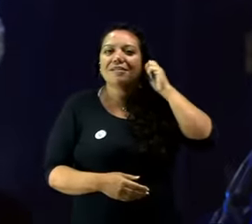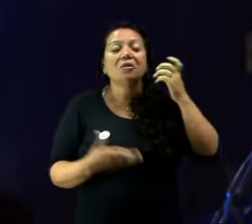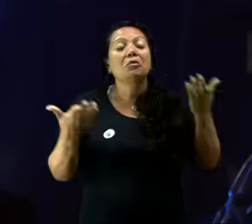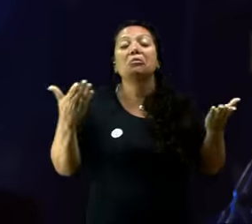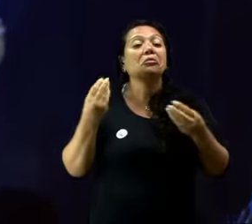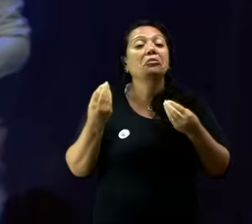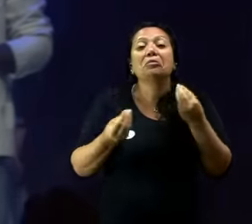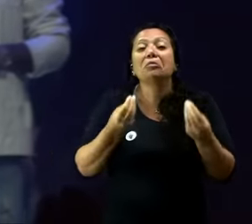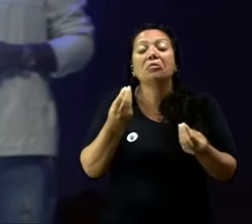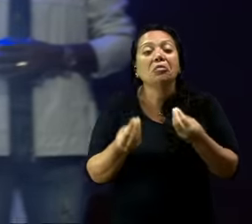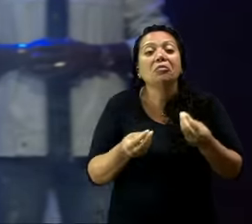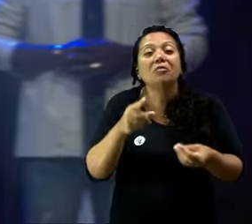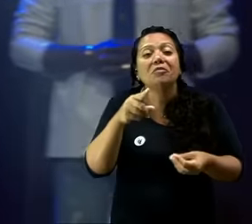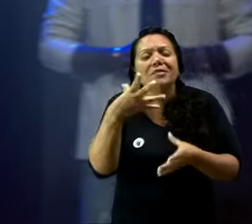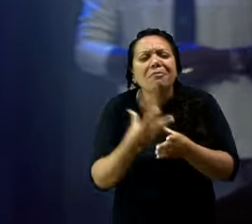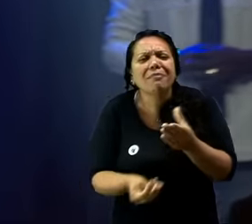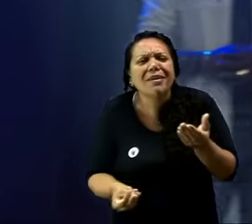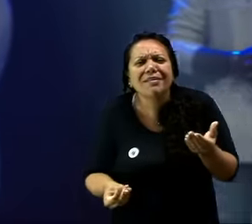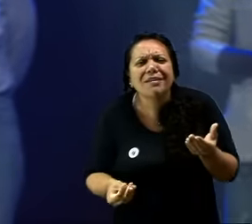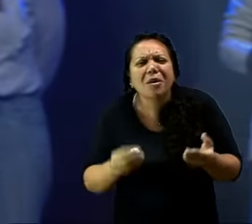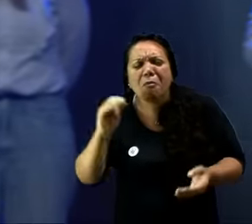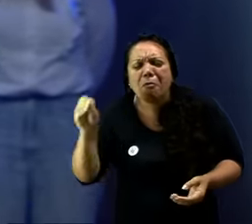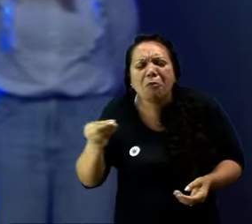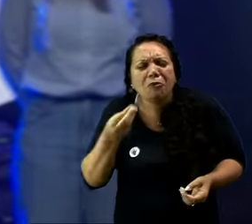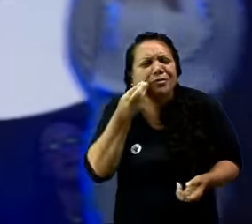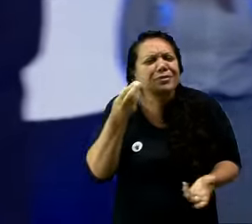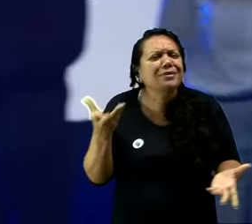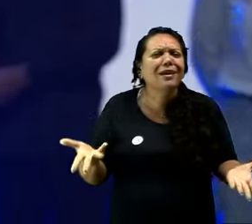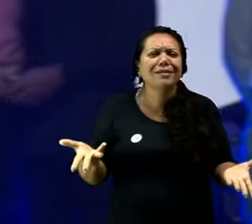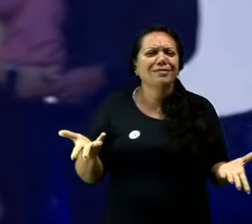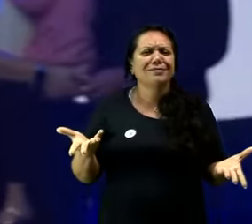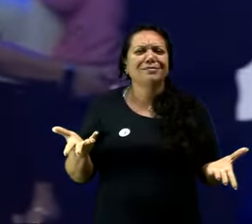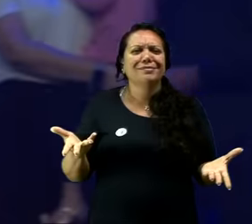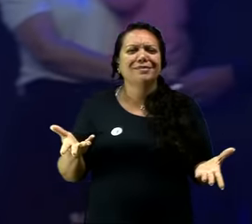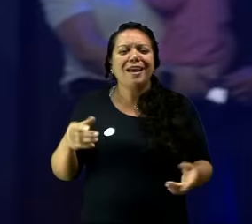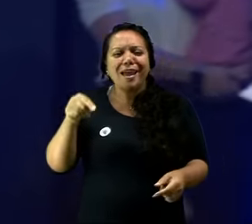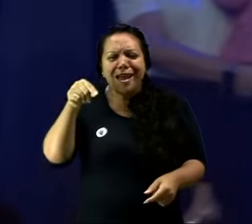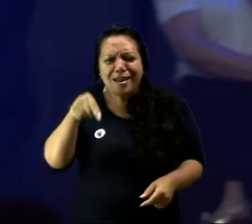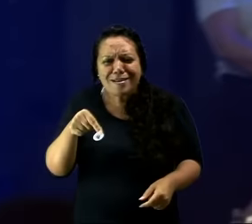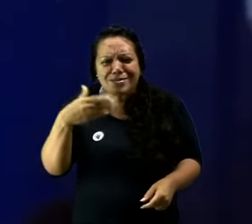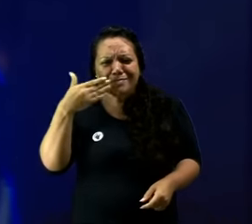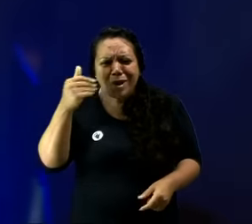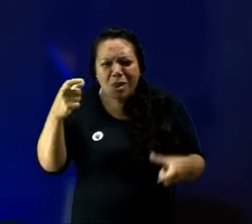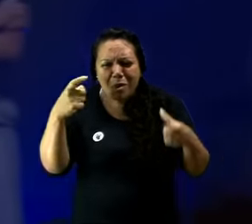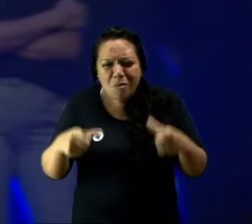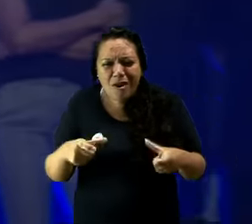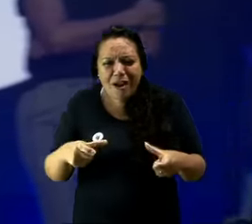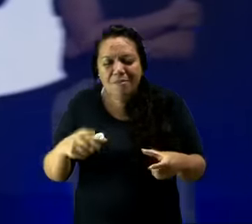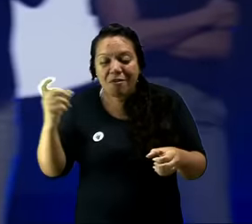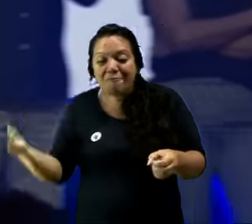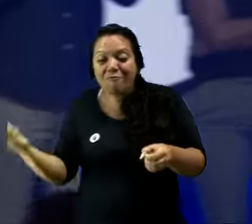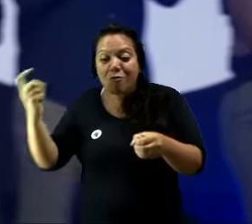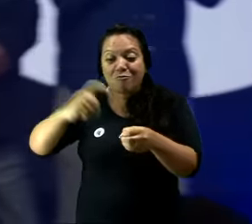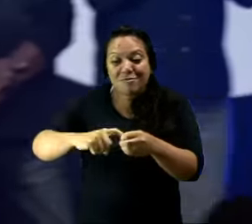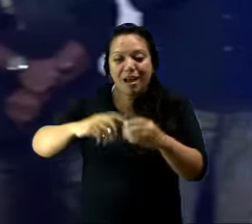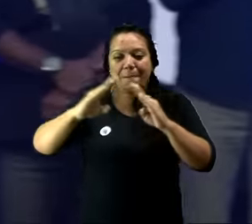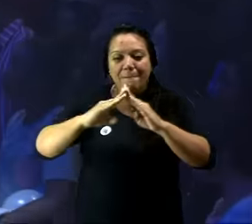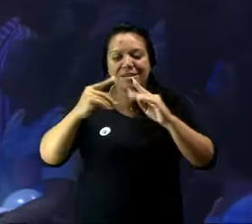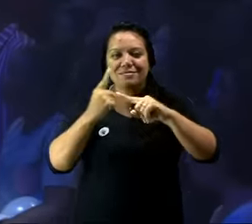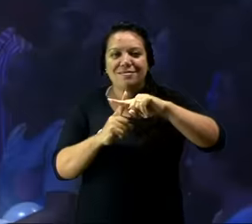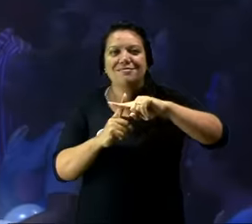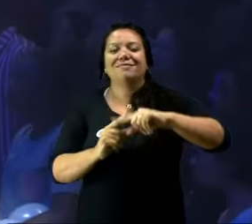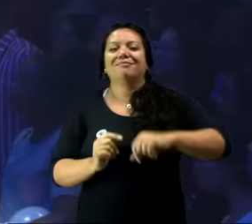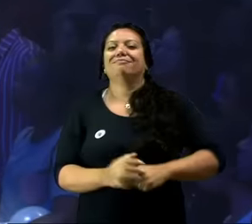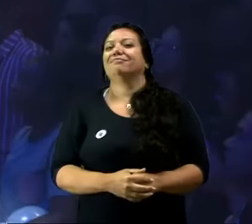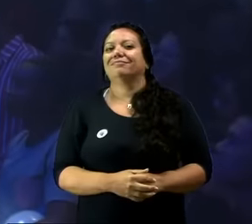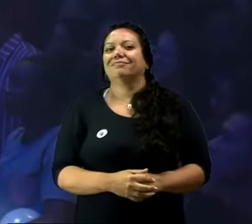perder uma oportunidade dessa? Só um doido. Esse é o melhor ambiente para você dizer assim: Senhor, quero voltar para a igreja, quero